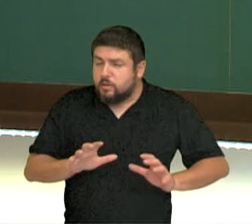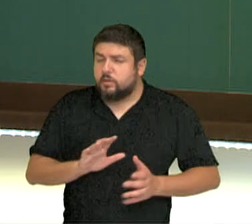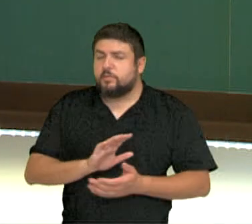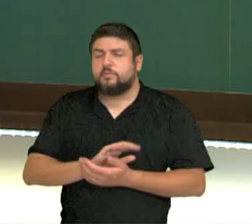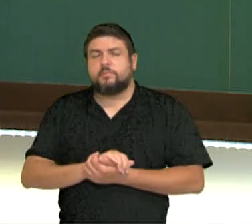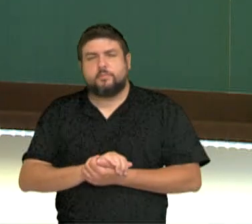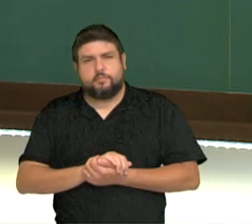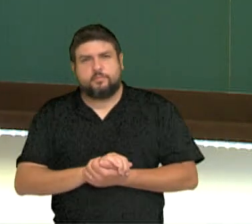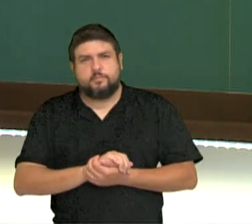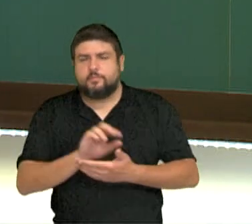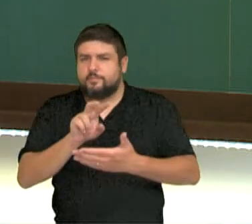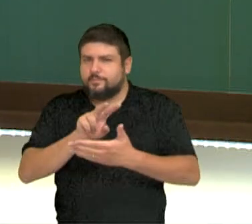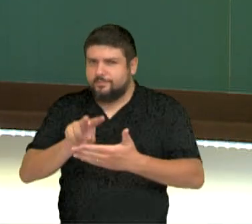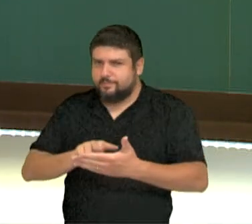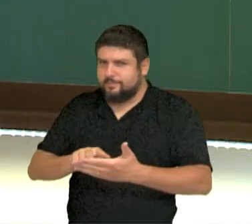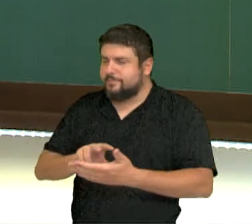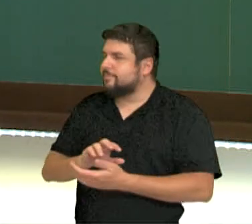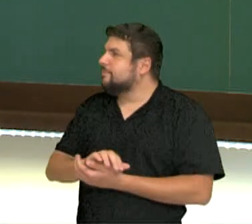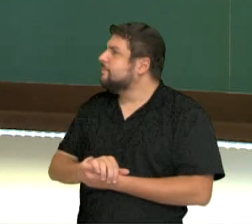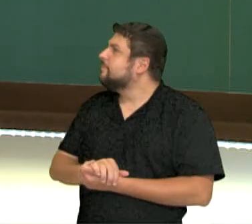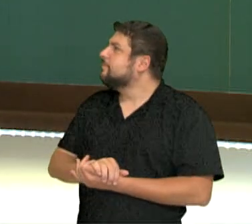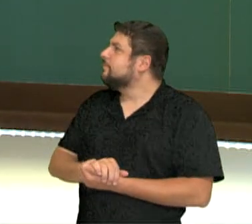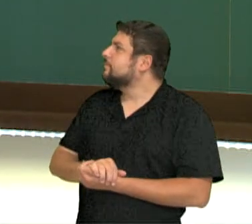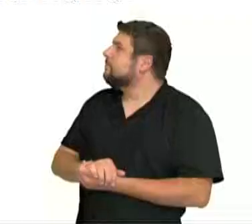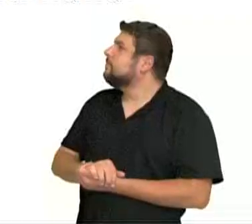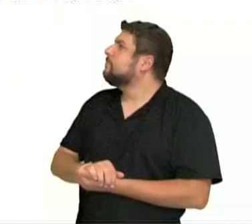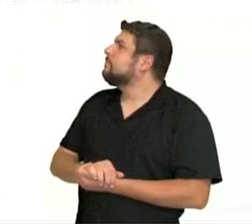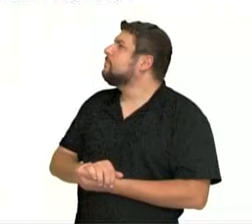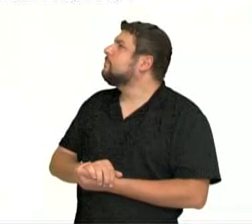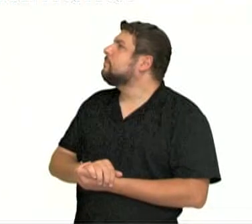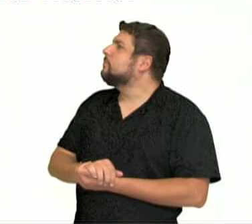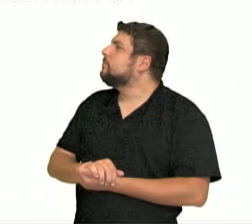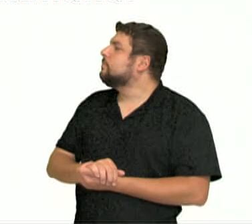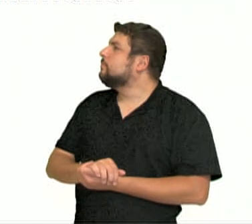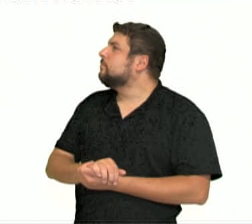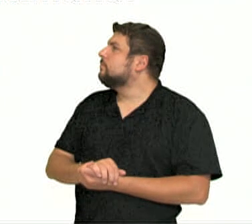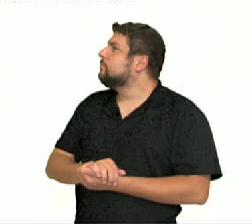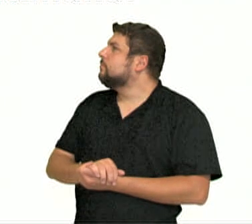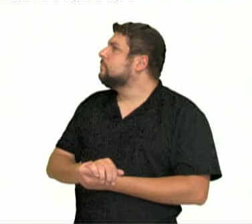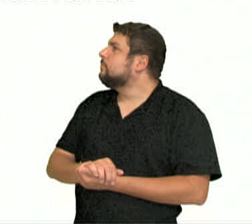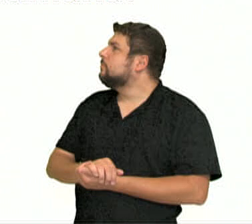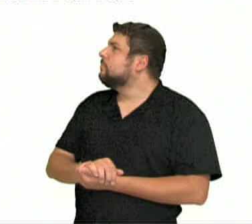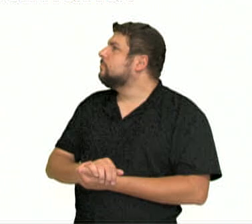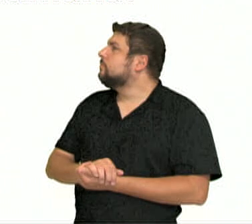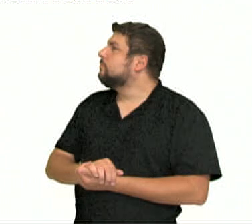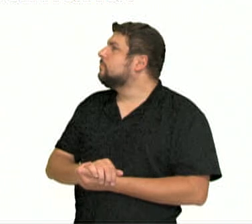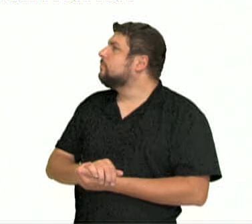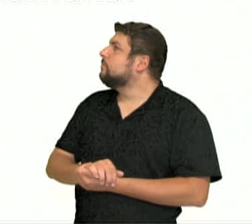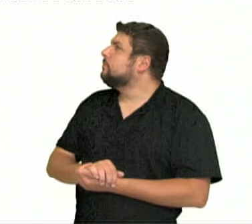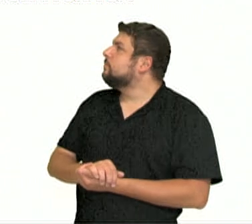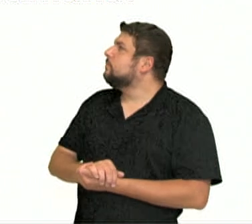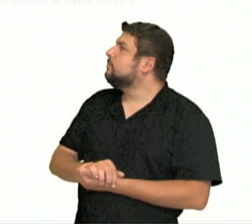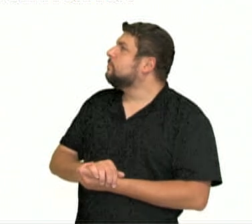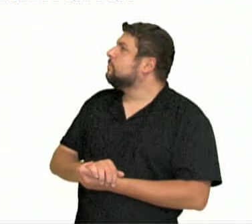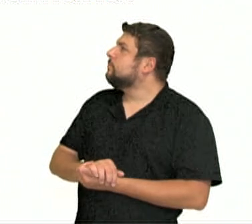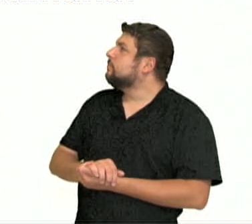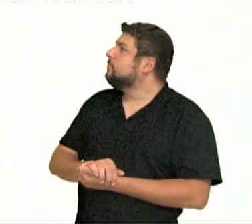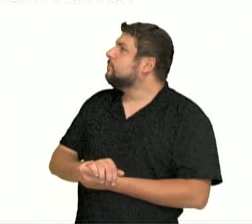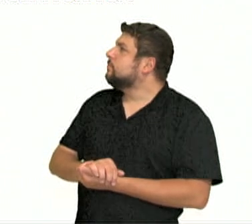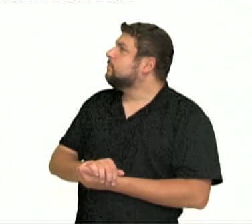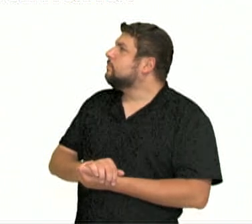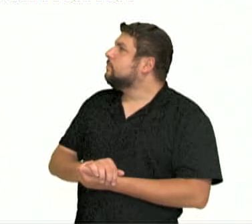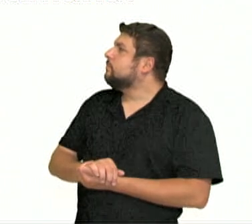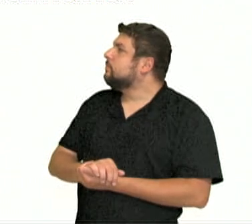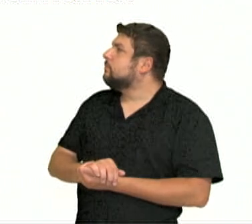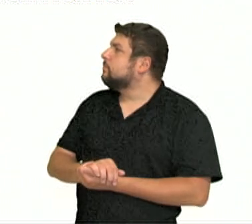A lo largo da história, a estética do corpo ha cambiado demasiadamente e de forma diversa entre diferentes culturas e países.